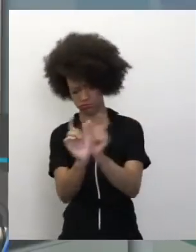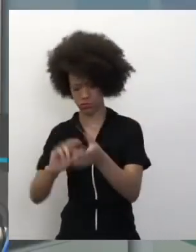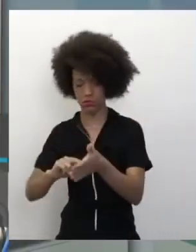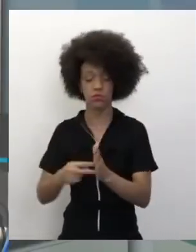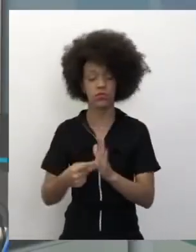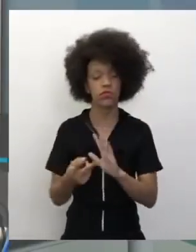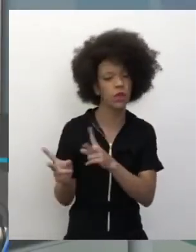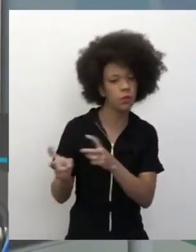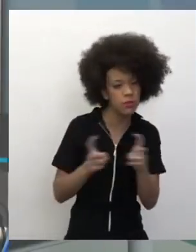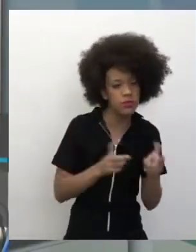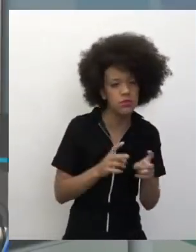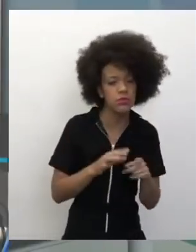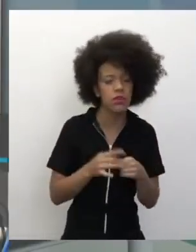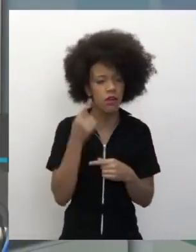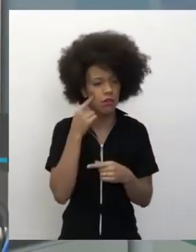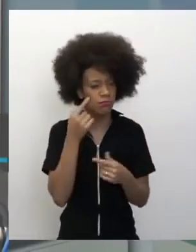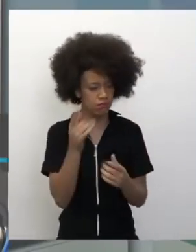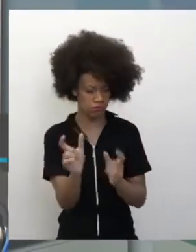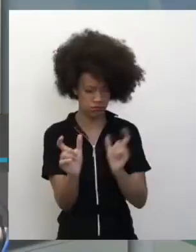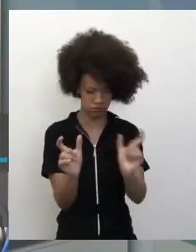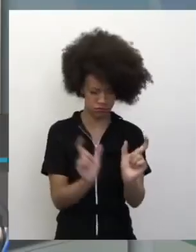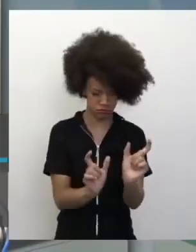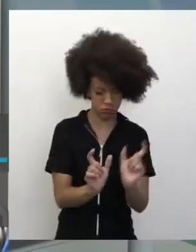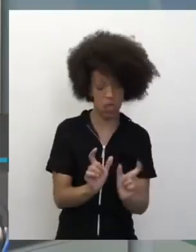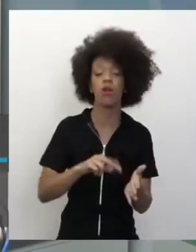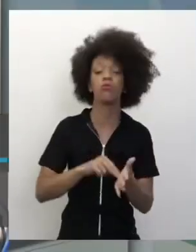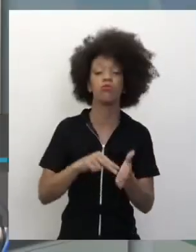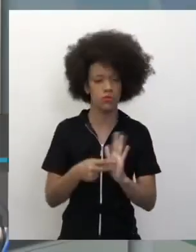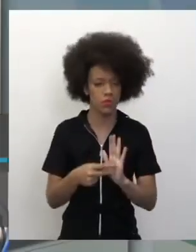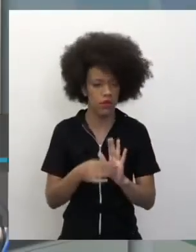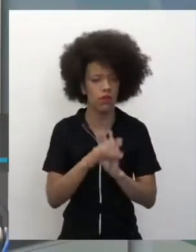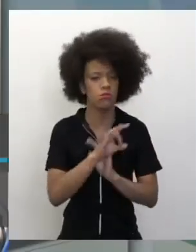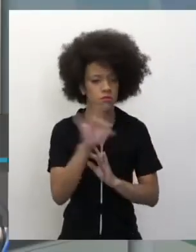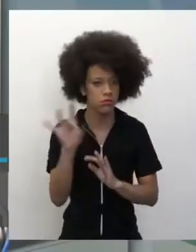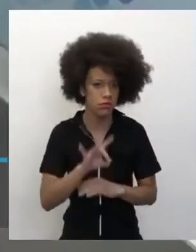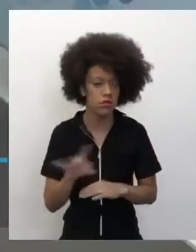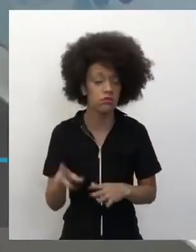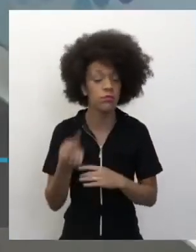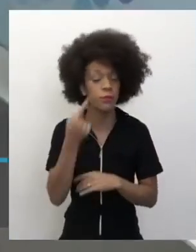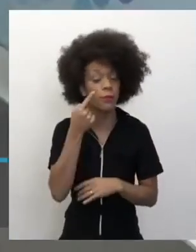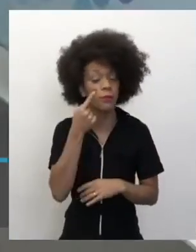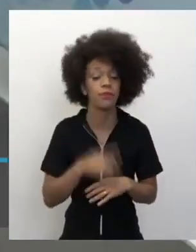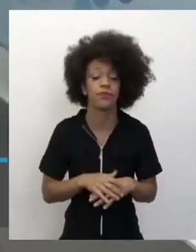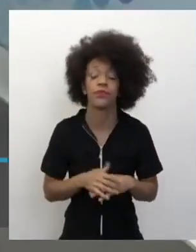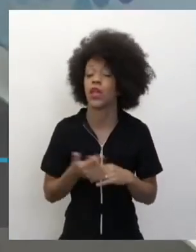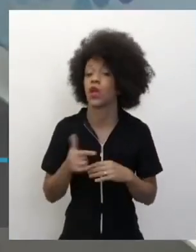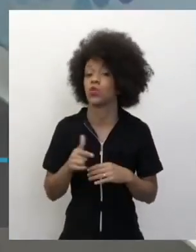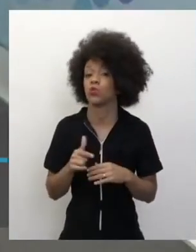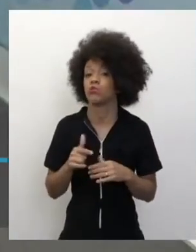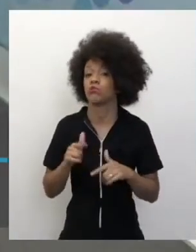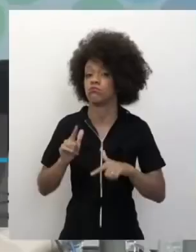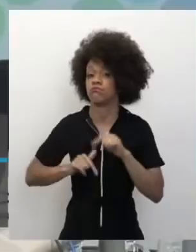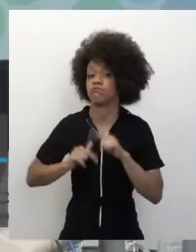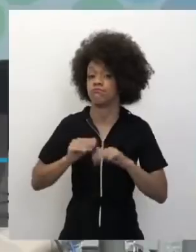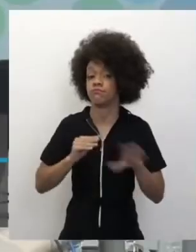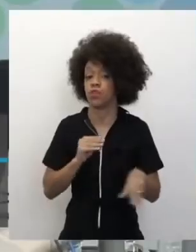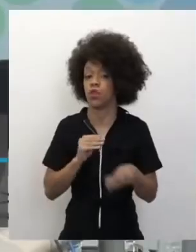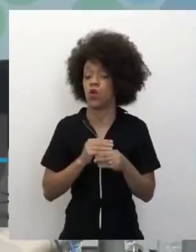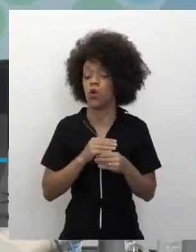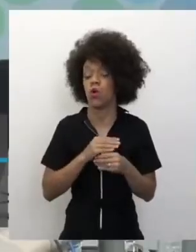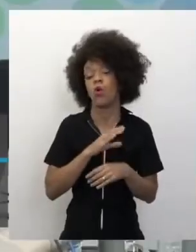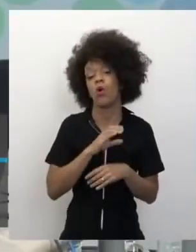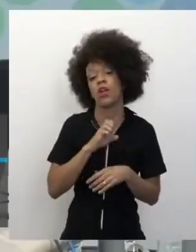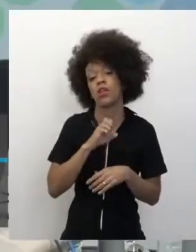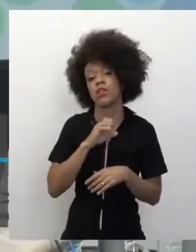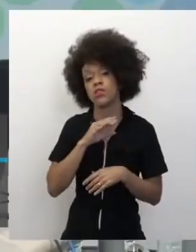foi pegando essas palavras. Opa, então tá construindo um significado para ele aí. Então, vejam, não existem elementos coesivos